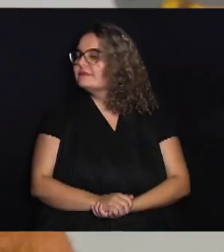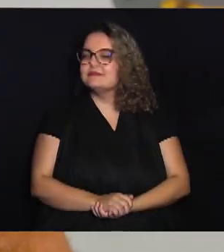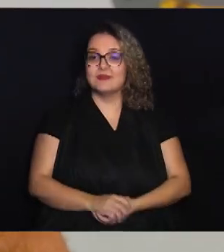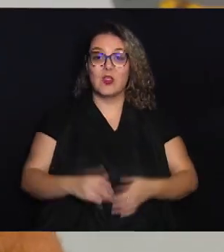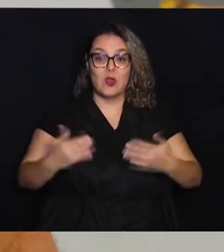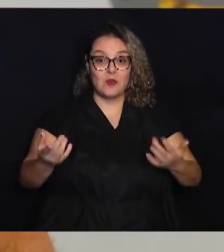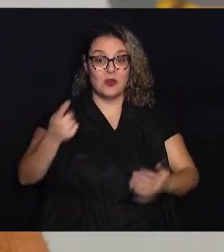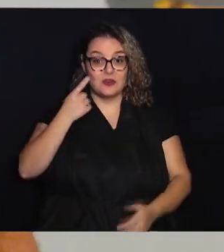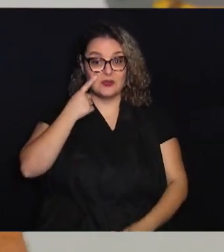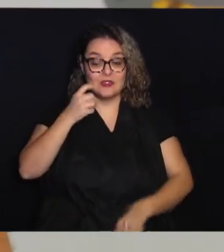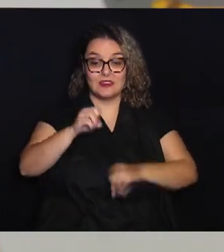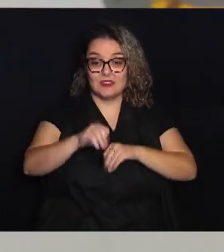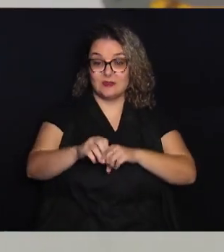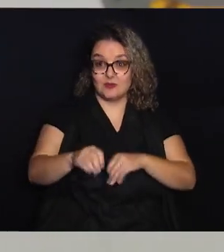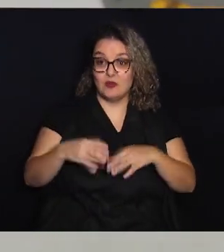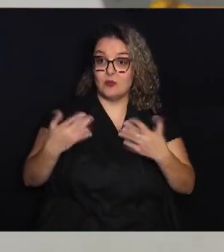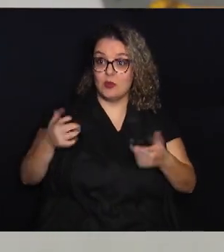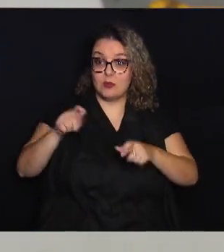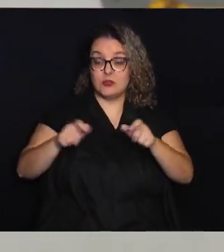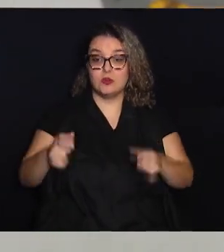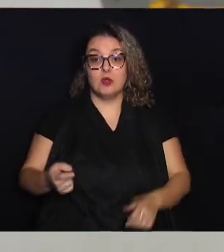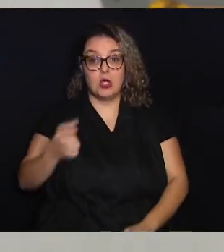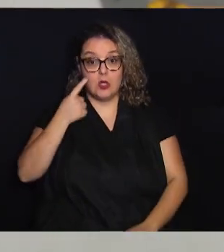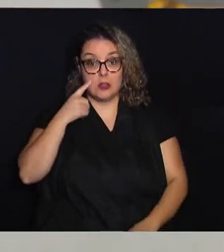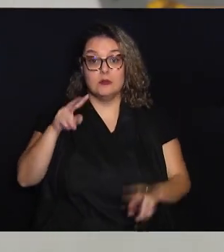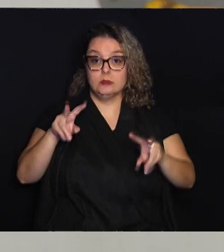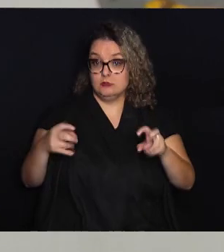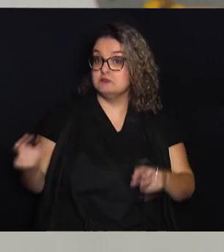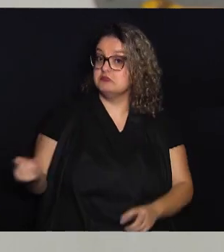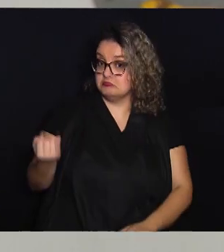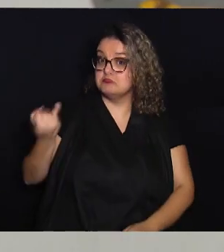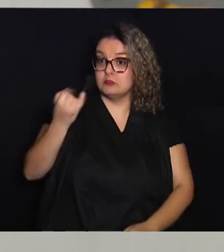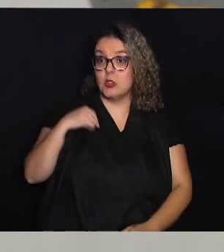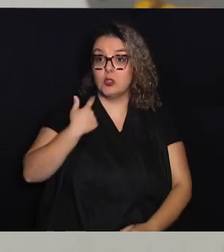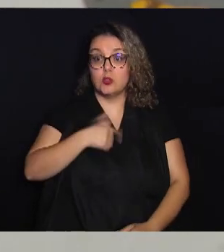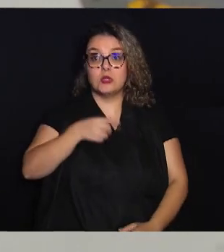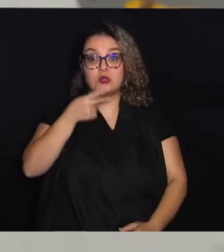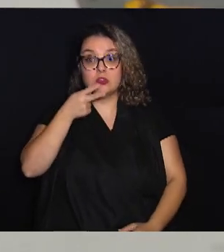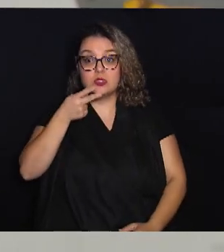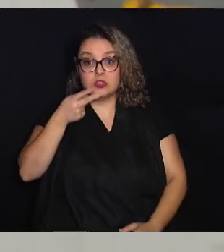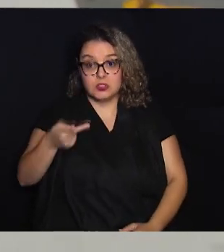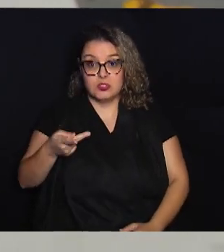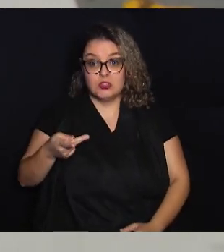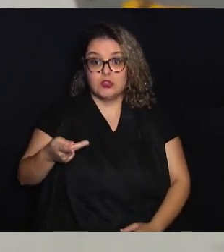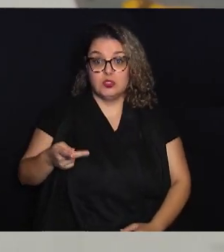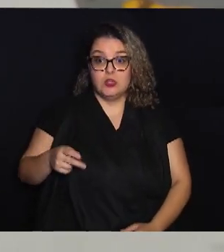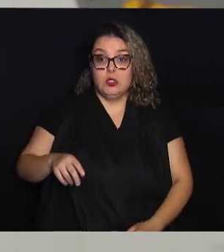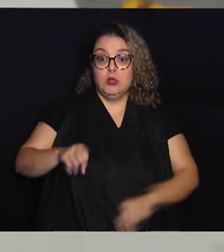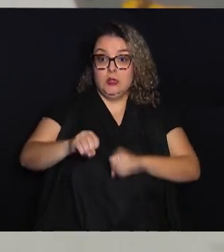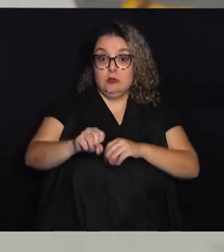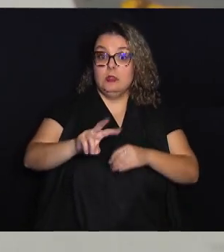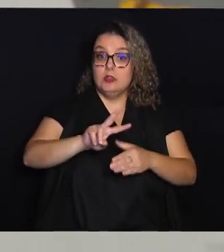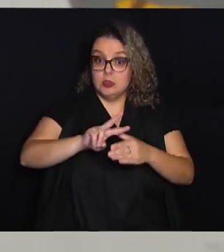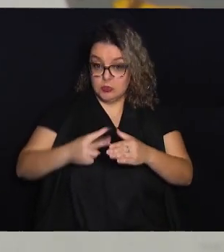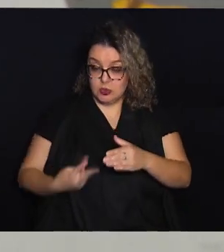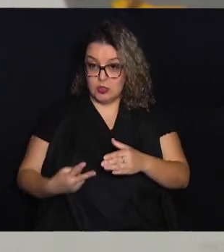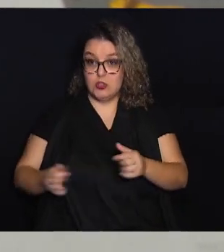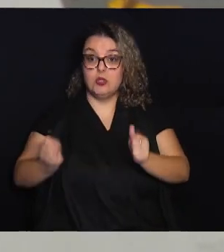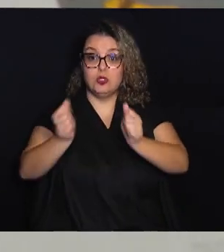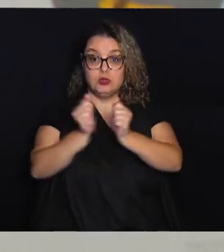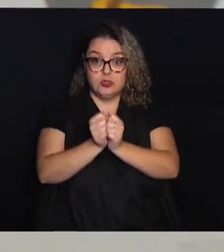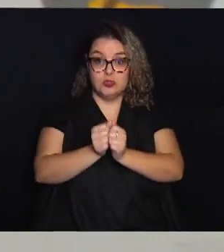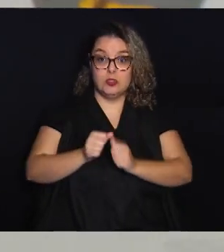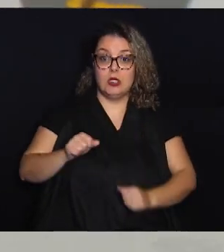Bom, é o quadro De Olho na Educação, pessoal, e olha só, assunto importante. Hoje nós vamos falar sobre ensino bilíngue. Conosco aqui